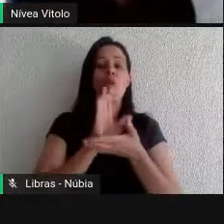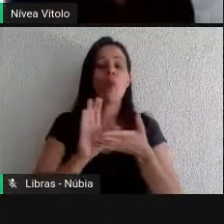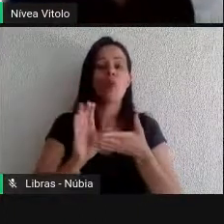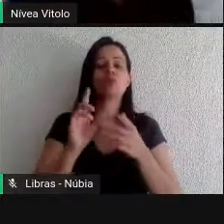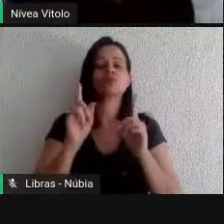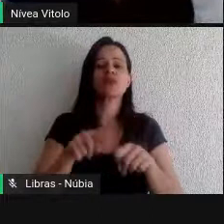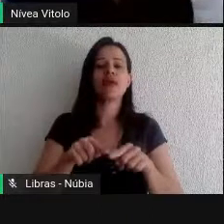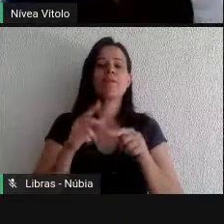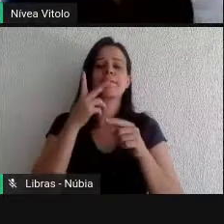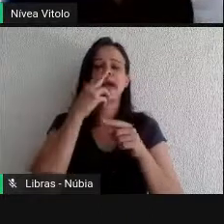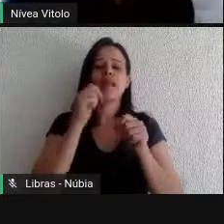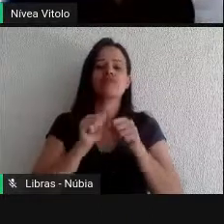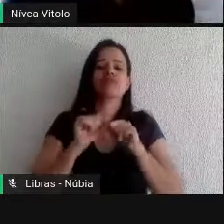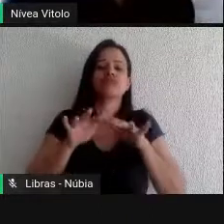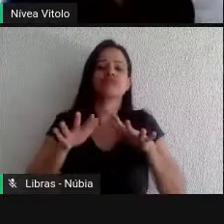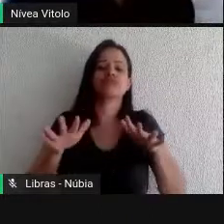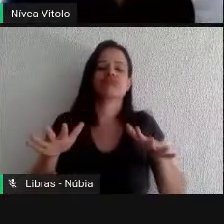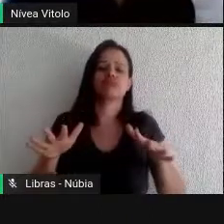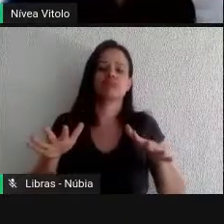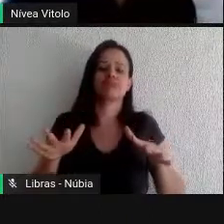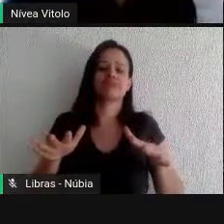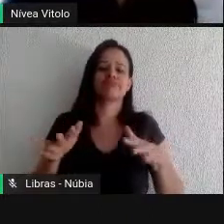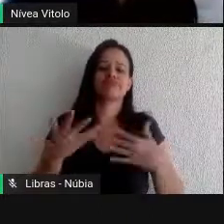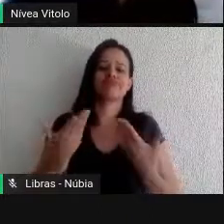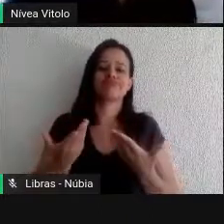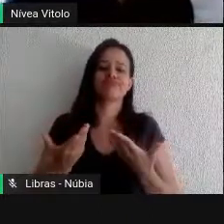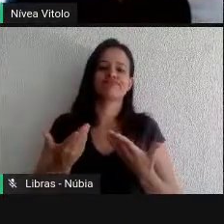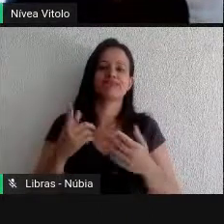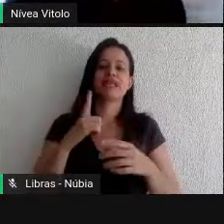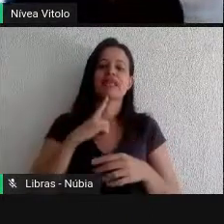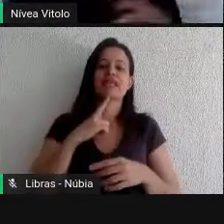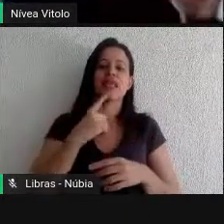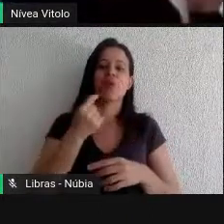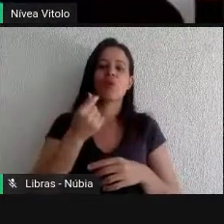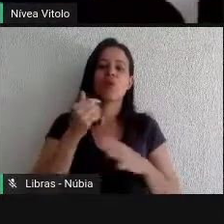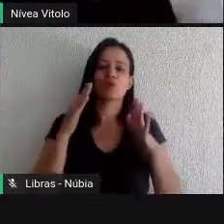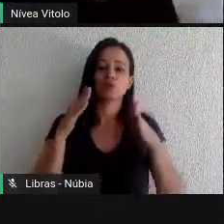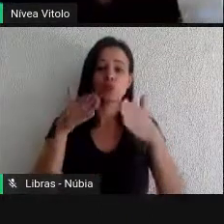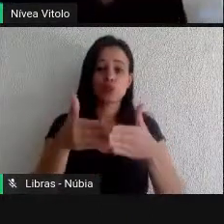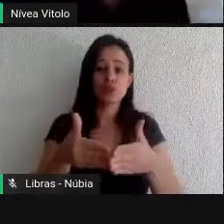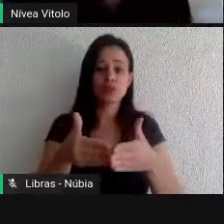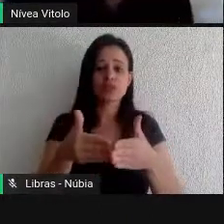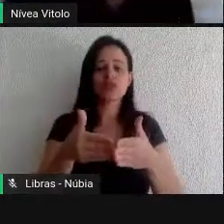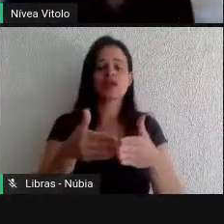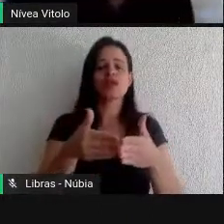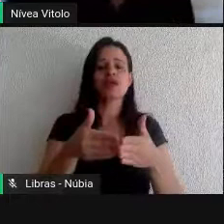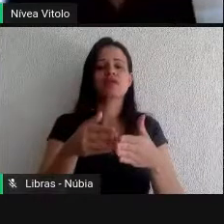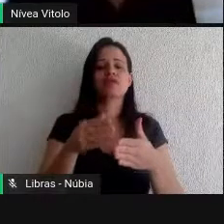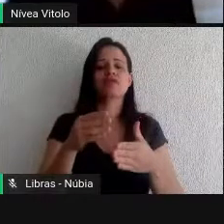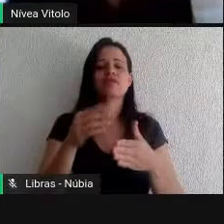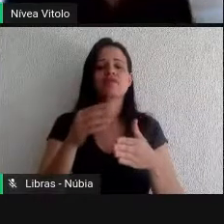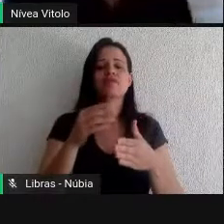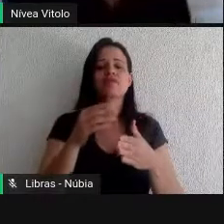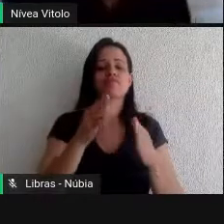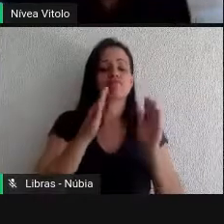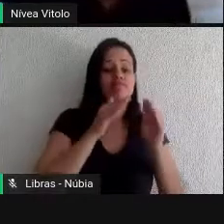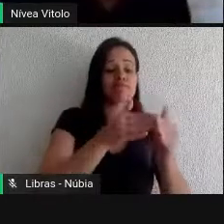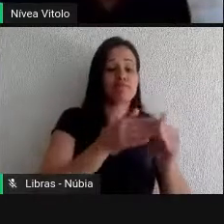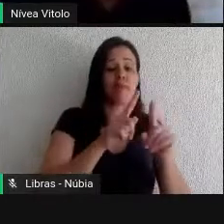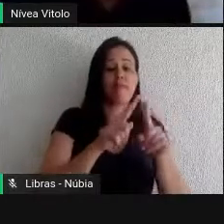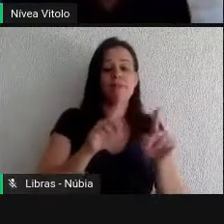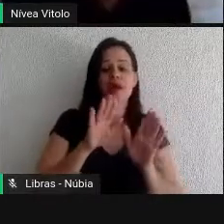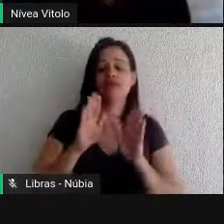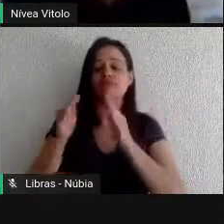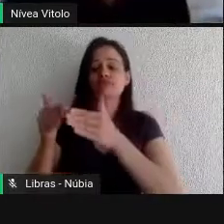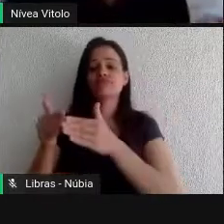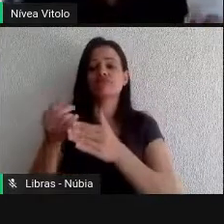políticas redistributivas são aquelas que têm custo concentrado em um segmento e benefício concentrado em outro. Um